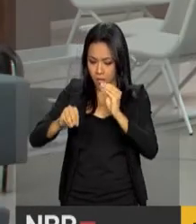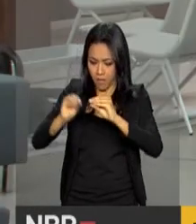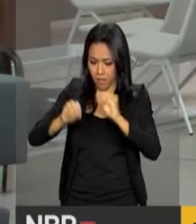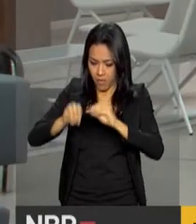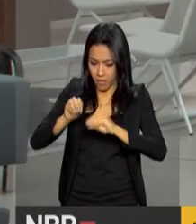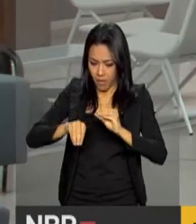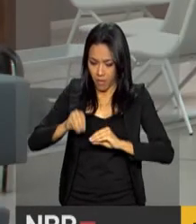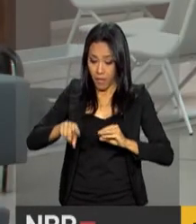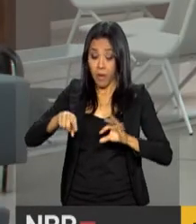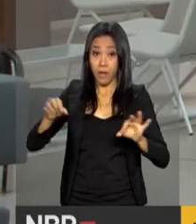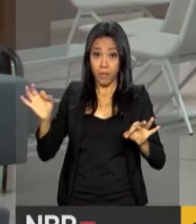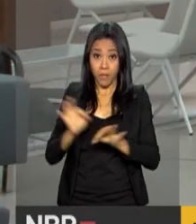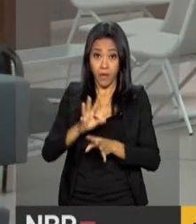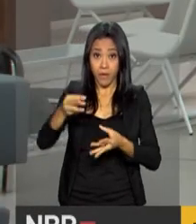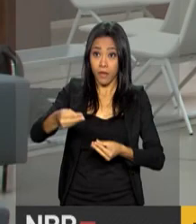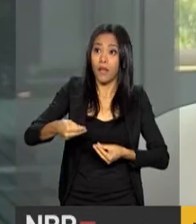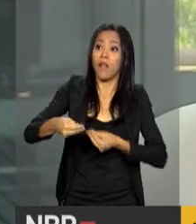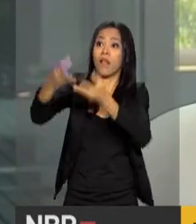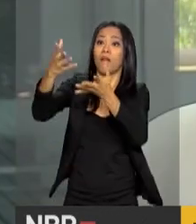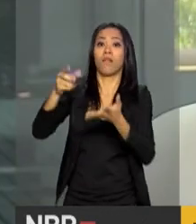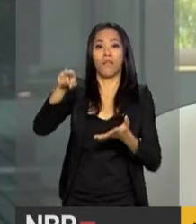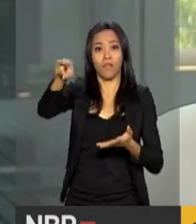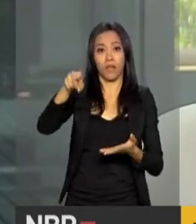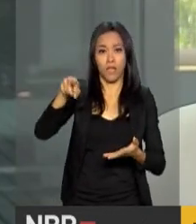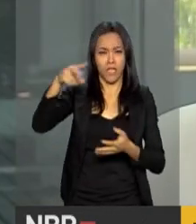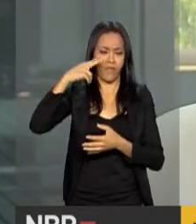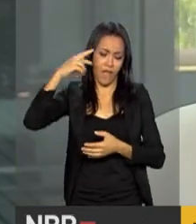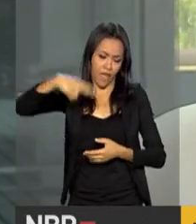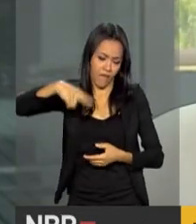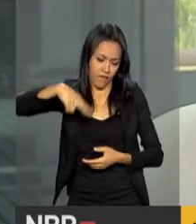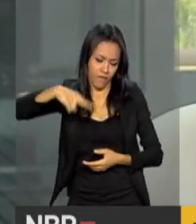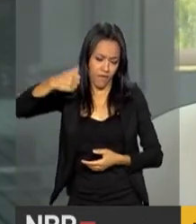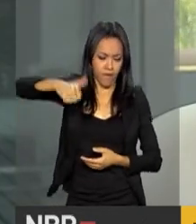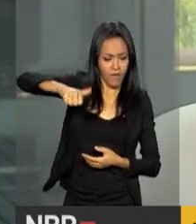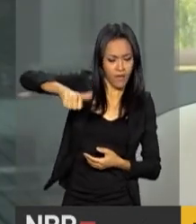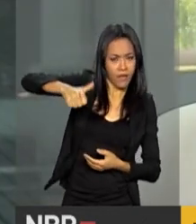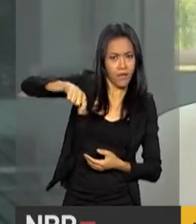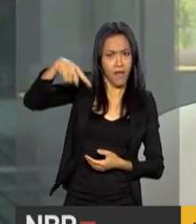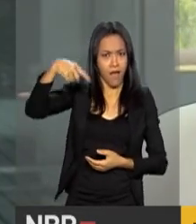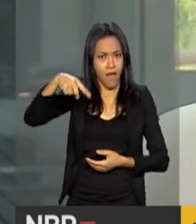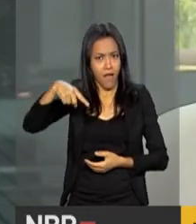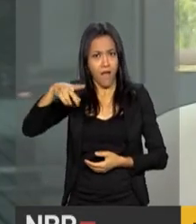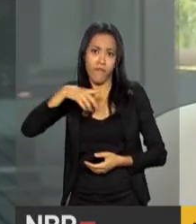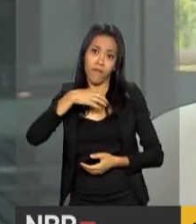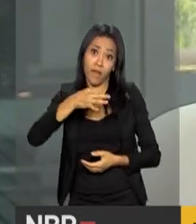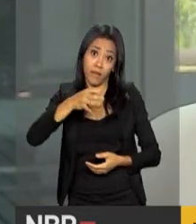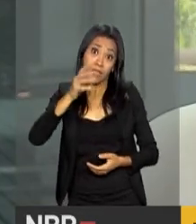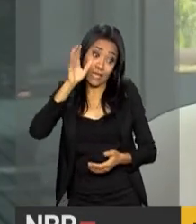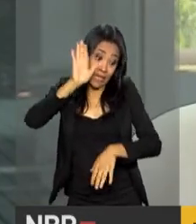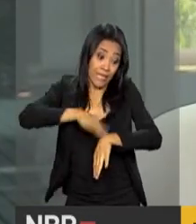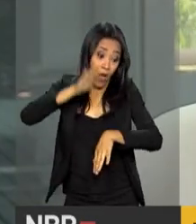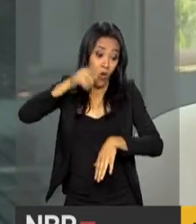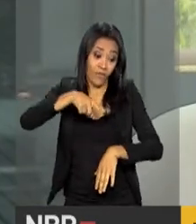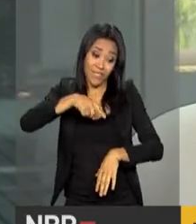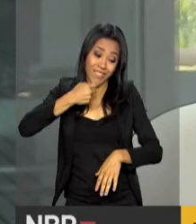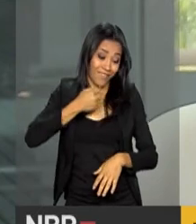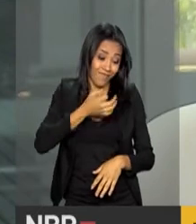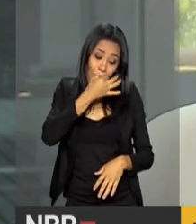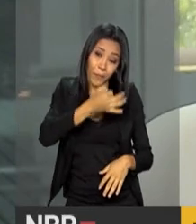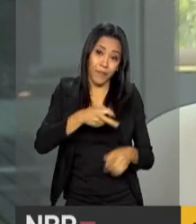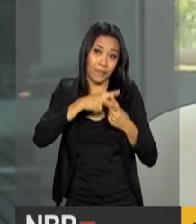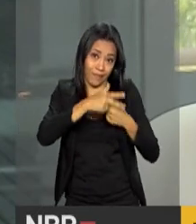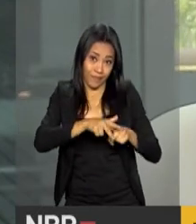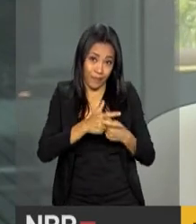para os supervisores que farão análise esse questionário será criticado também já na hora ele conterá um